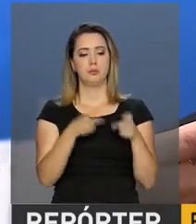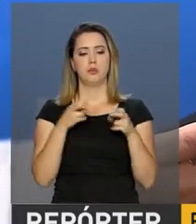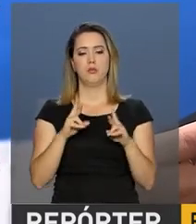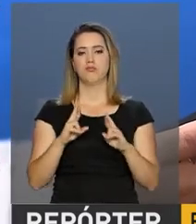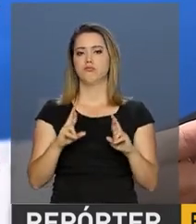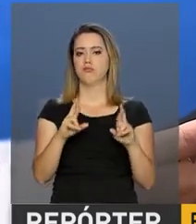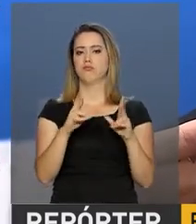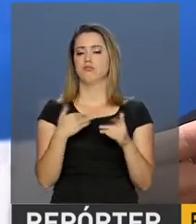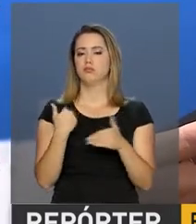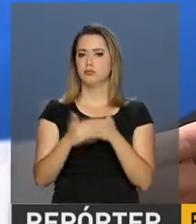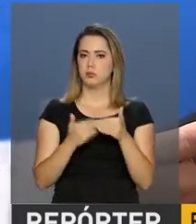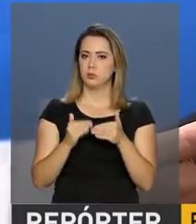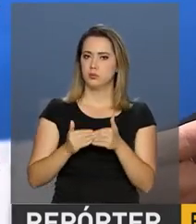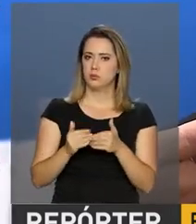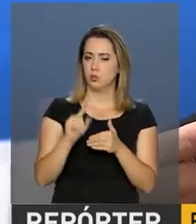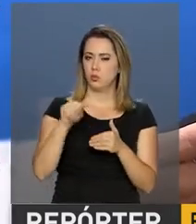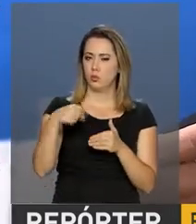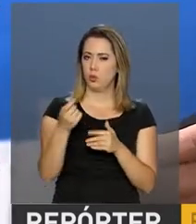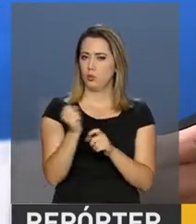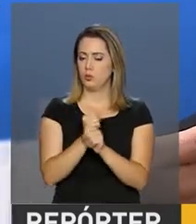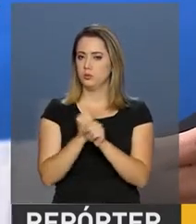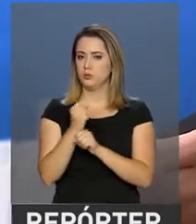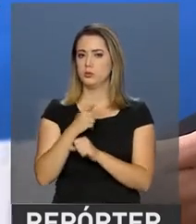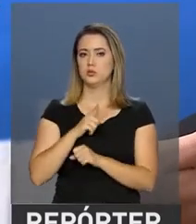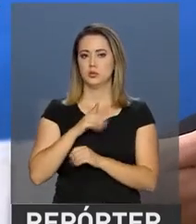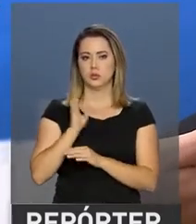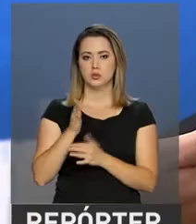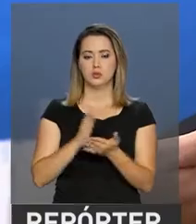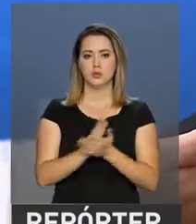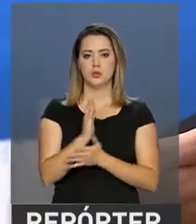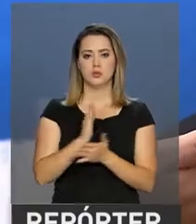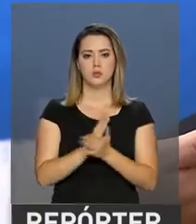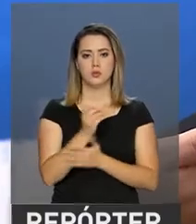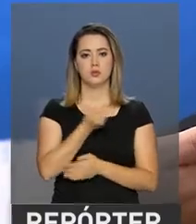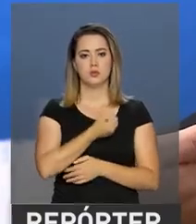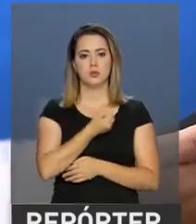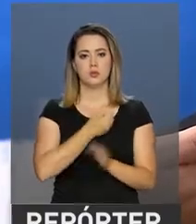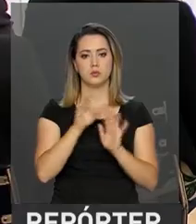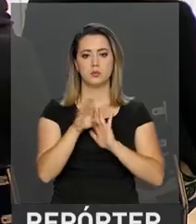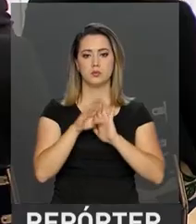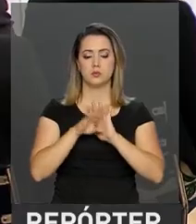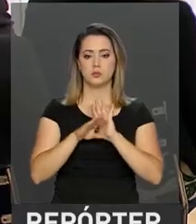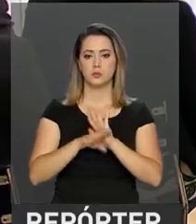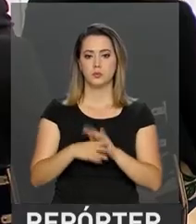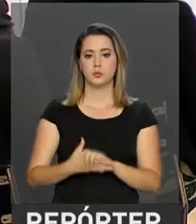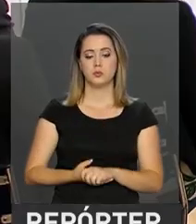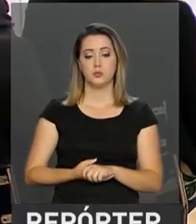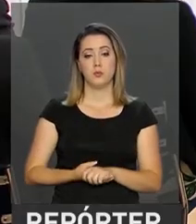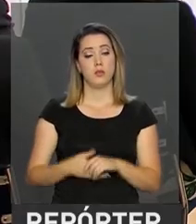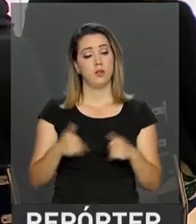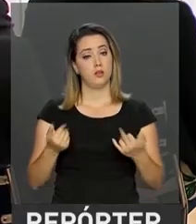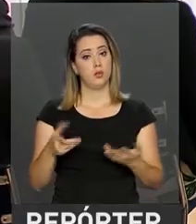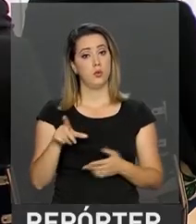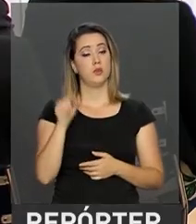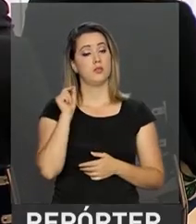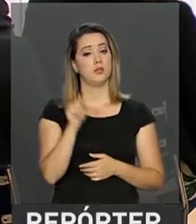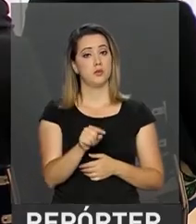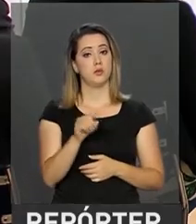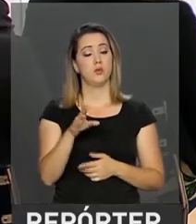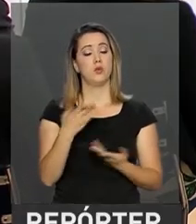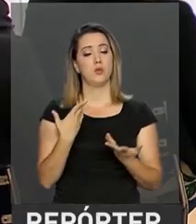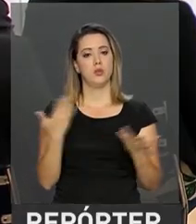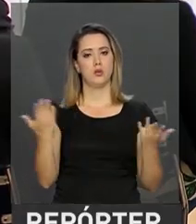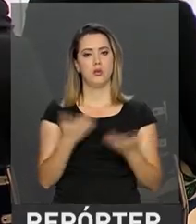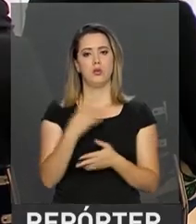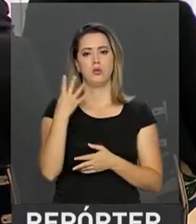que, ao longo do próximo ano, a gente já tenha aprovado um grande número de projetos. Com esta seleção, a Embrapi